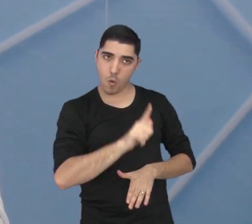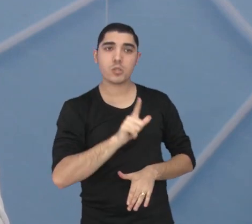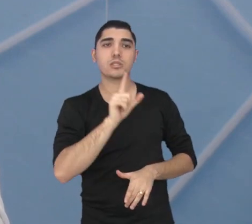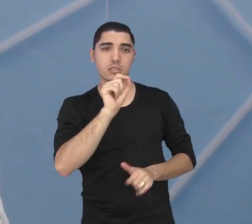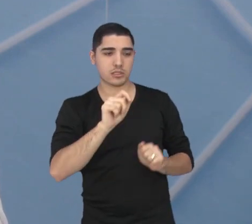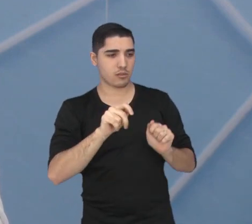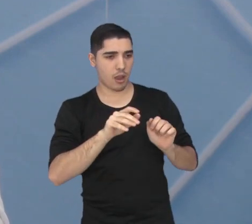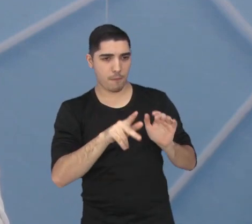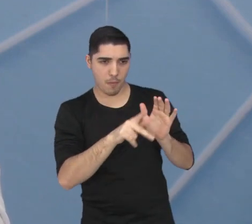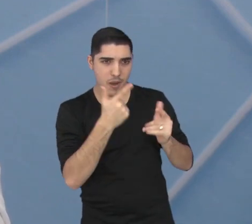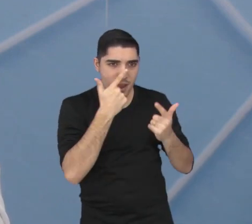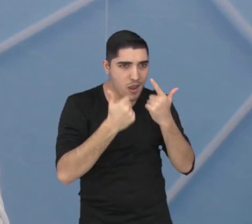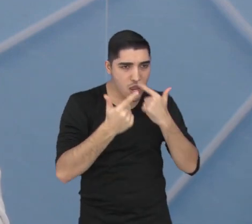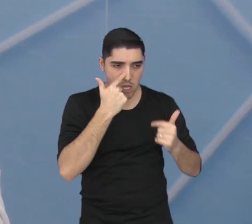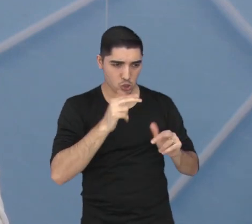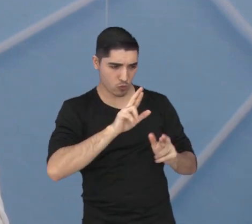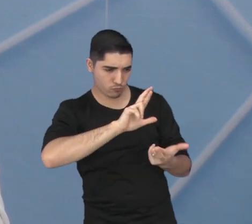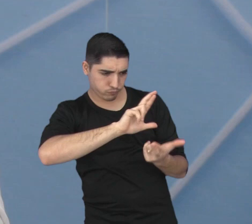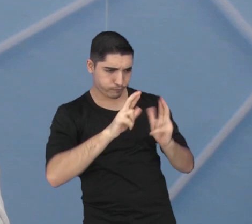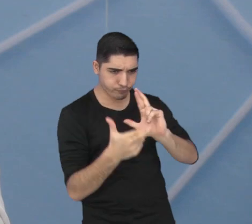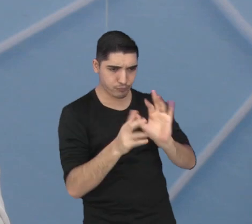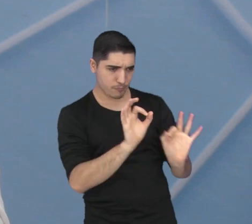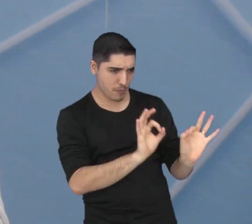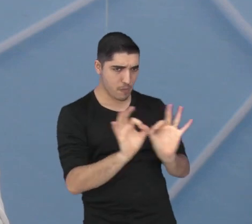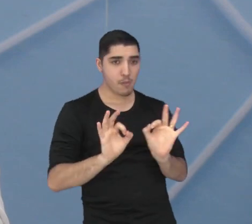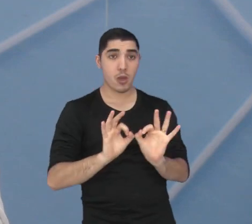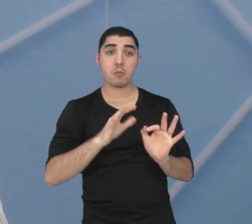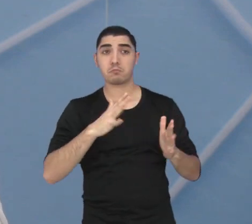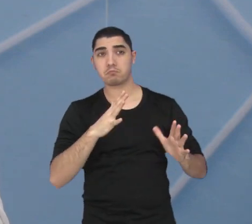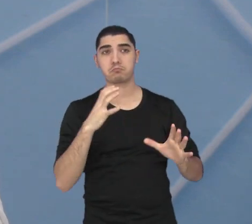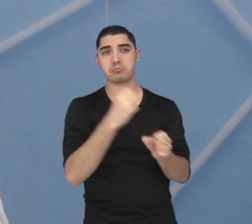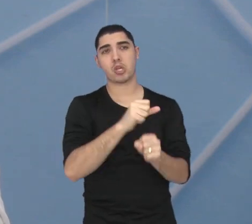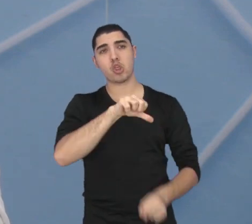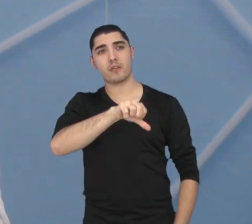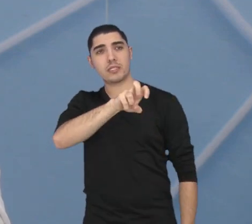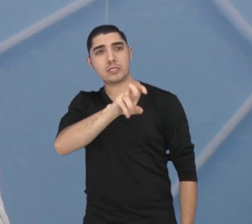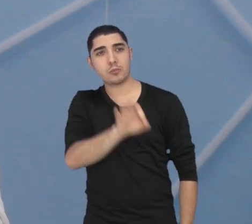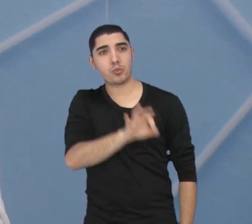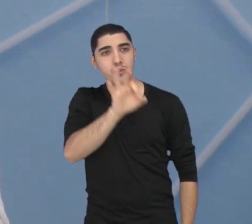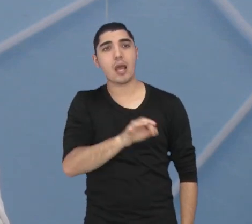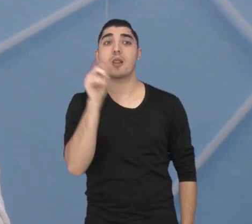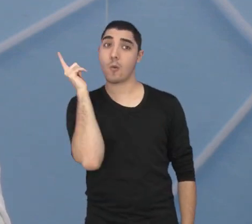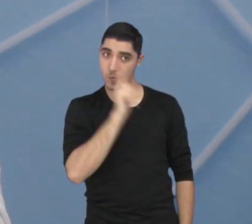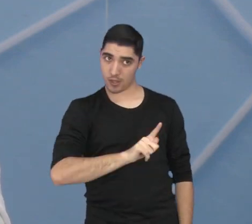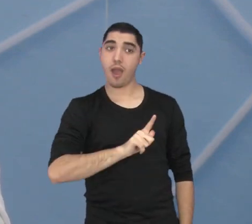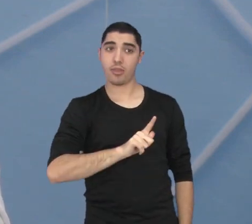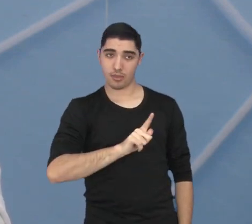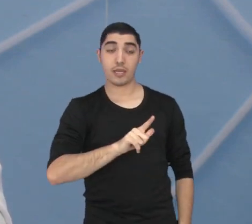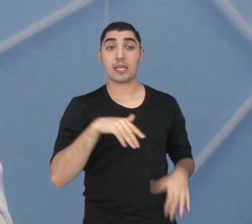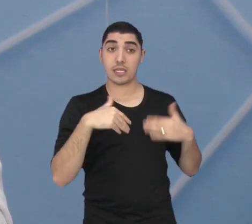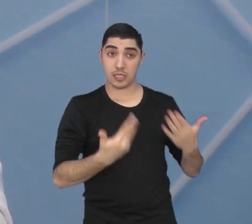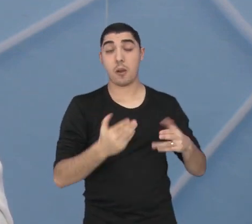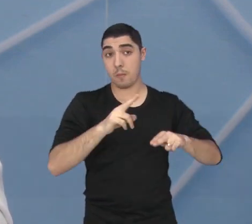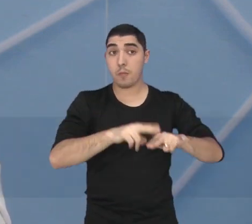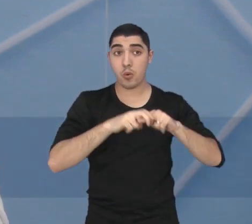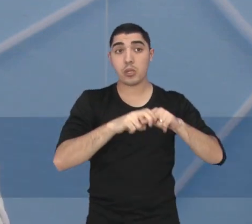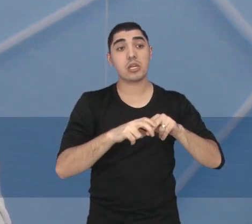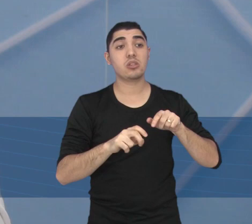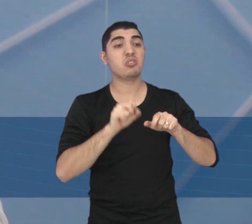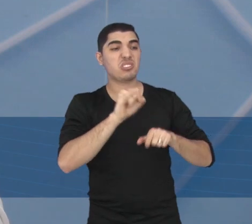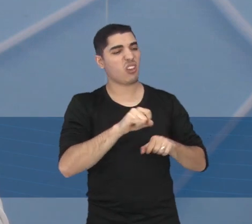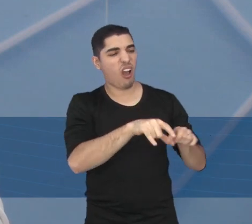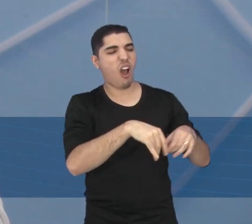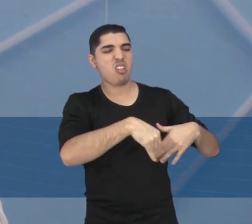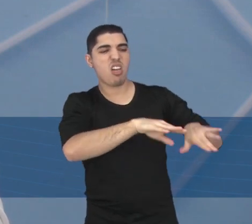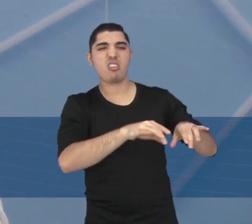de reciclabilidade de mais de 95% de equipamentos eletroeletrônicos, né? Então, é até um desperdício muito grande a gente